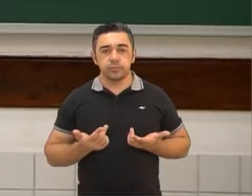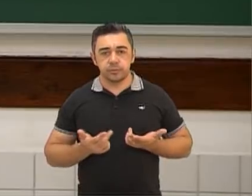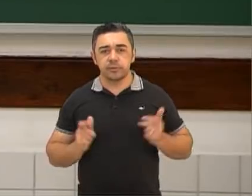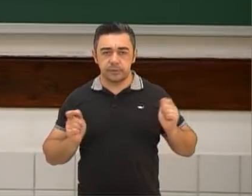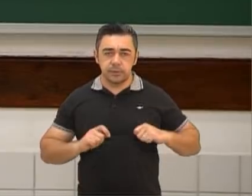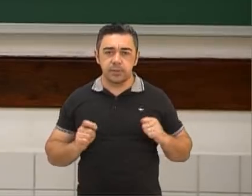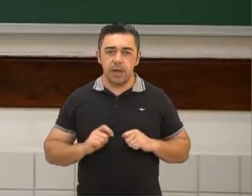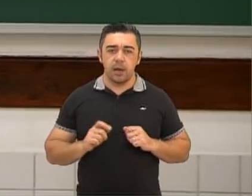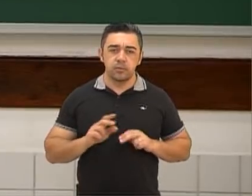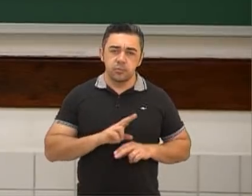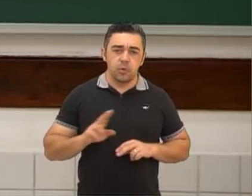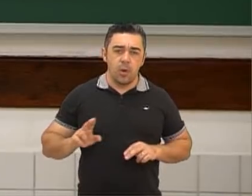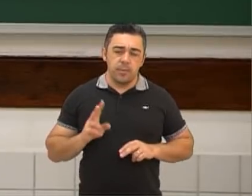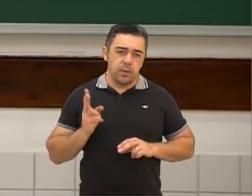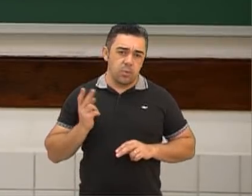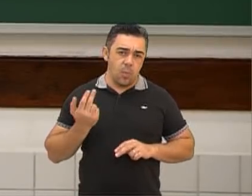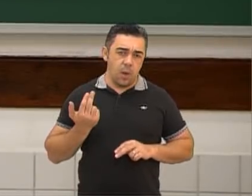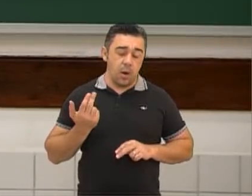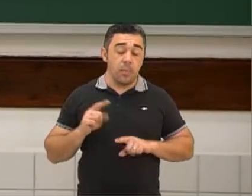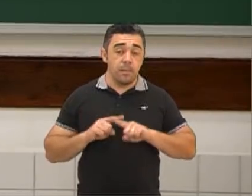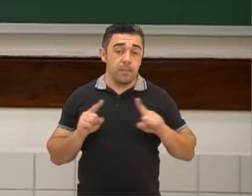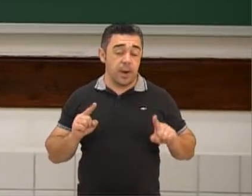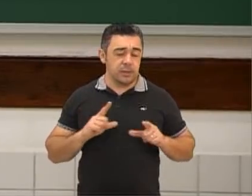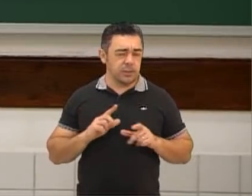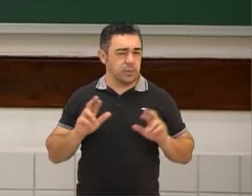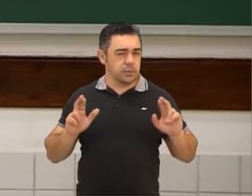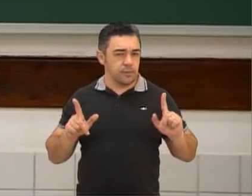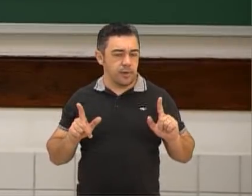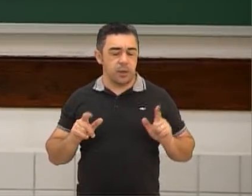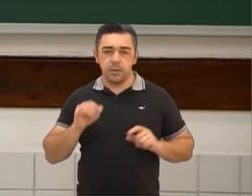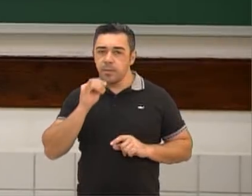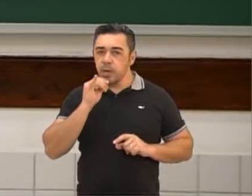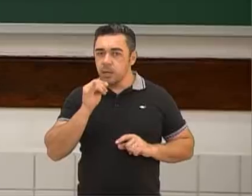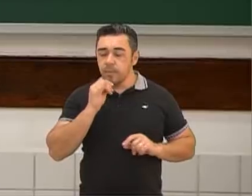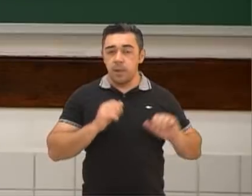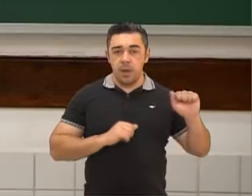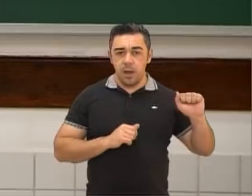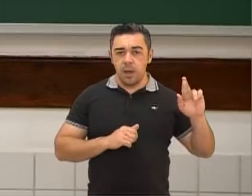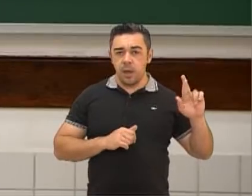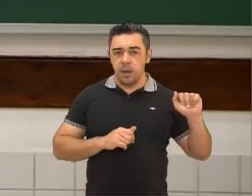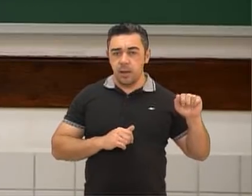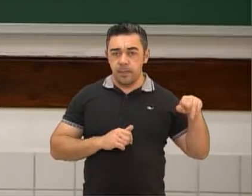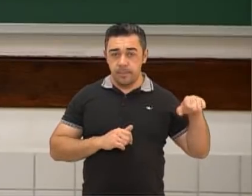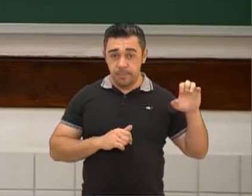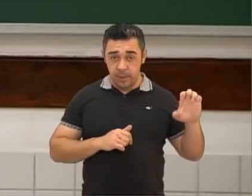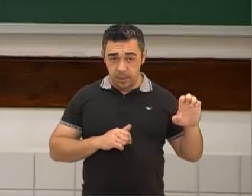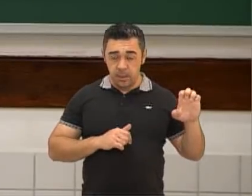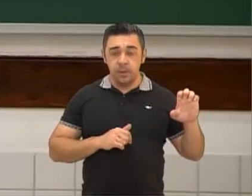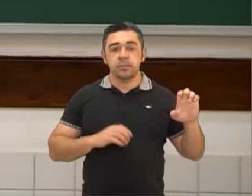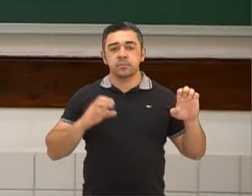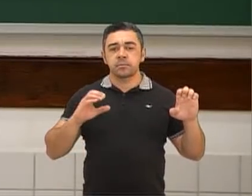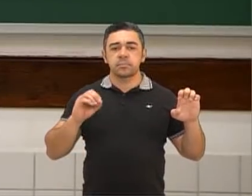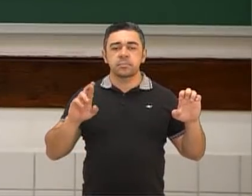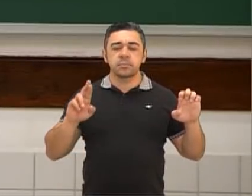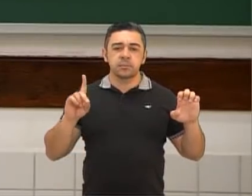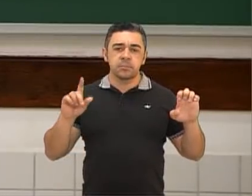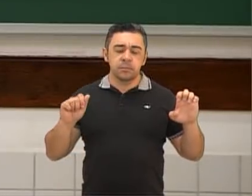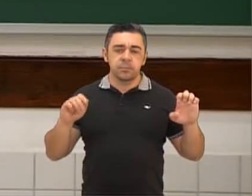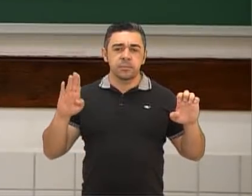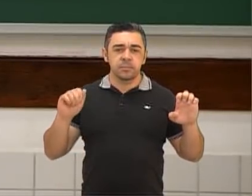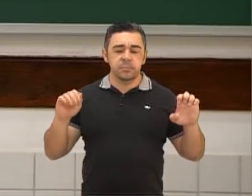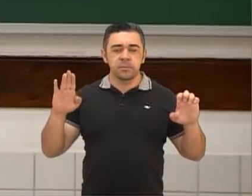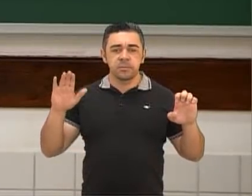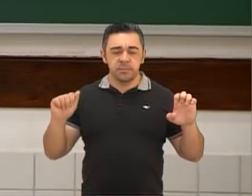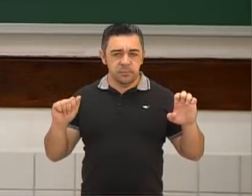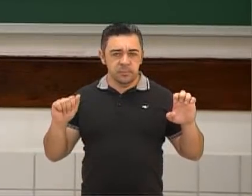até pode chamar tudo com o mesmo nome, mas existe uma certa diferença do arame fixo para a corda bamba. Então,